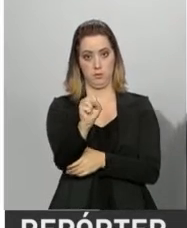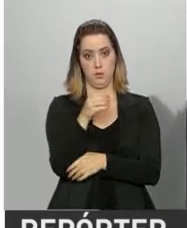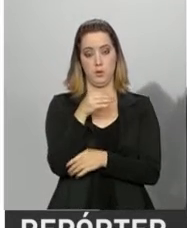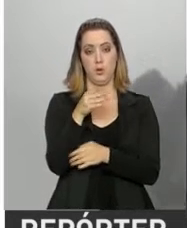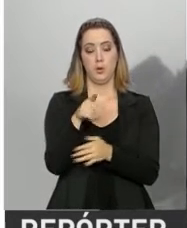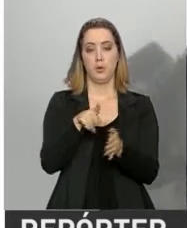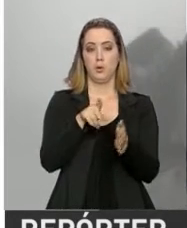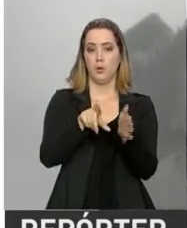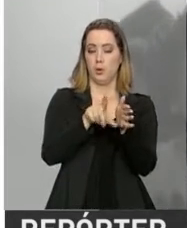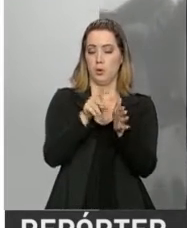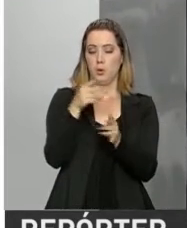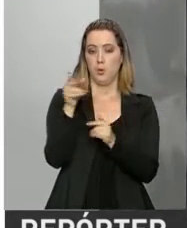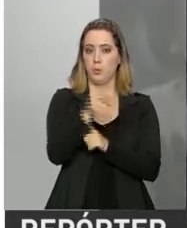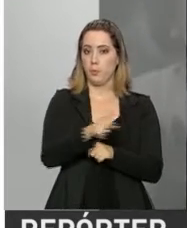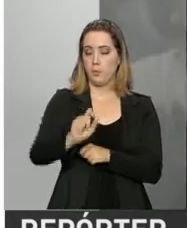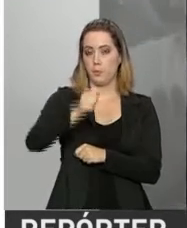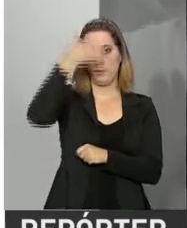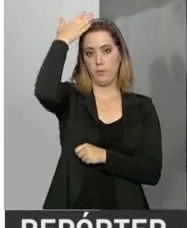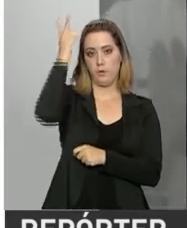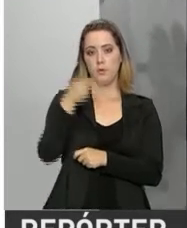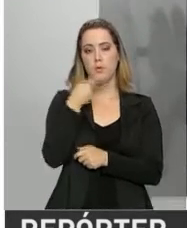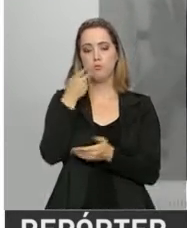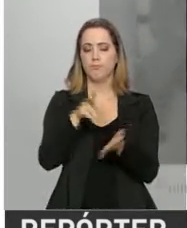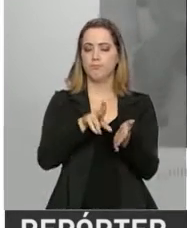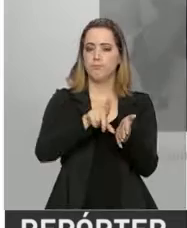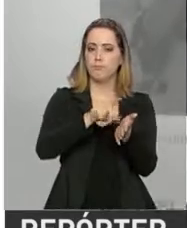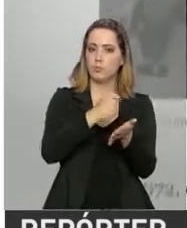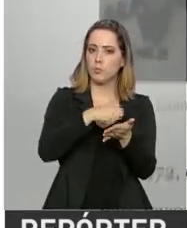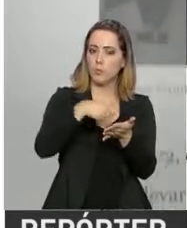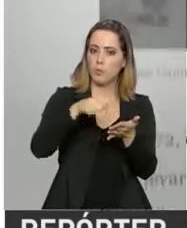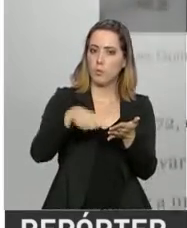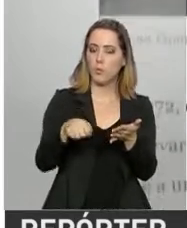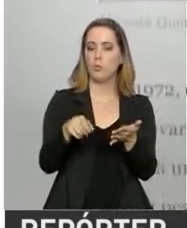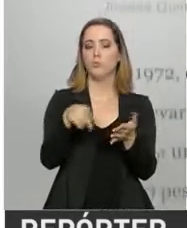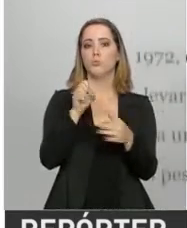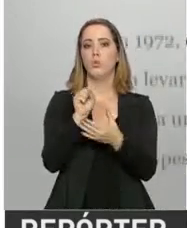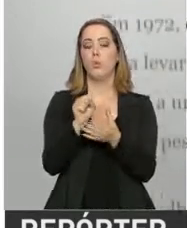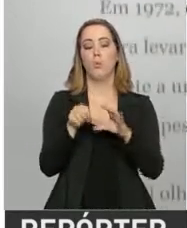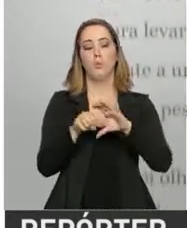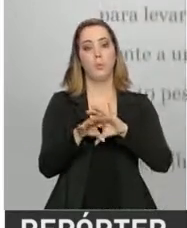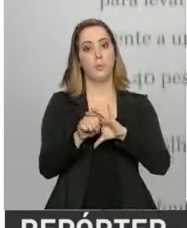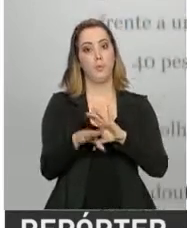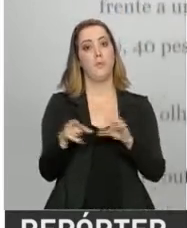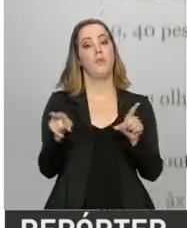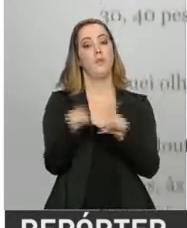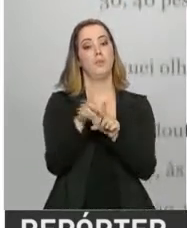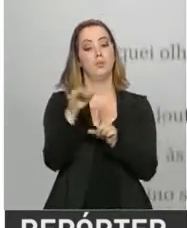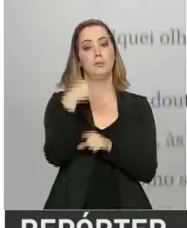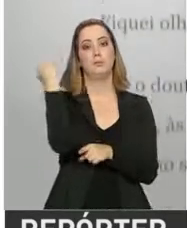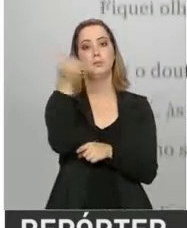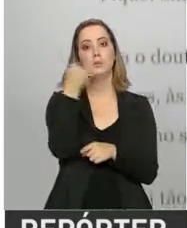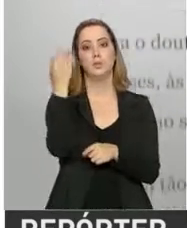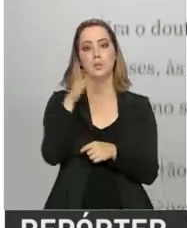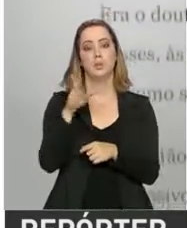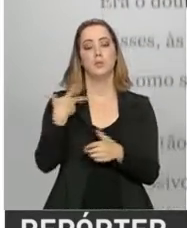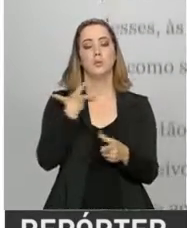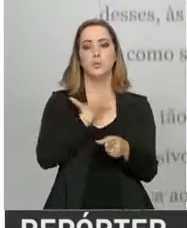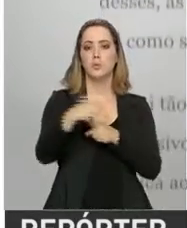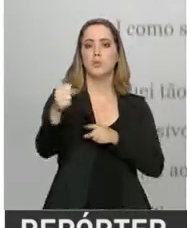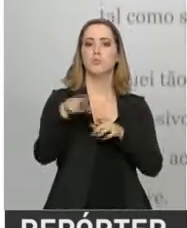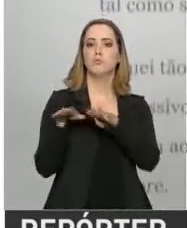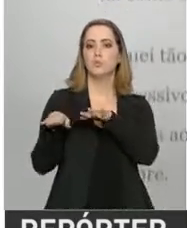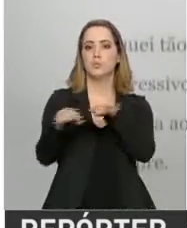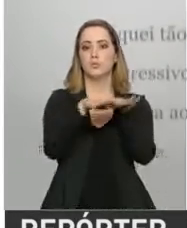Michel Temer escreveu um artigo para o jornal O Globo. Temer ressalta a importância do político para a consolidação da democracia